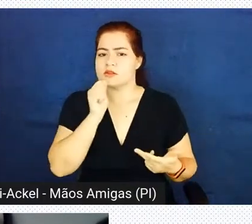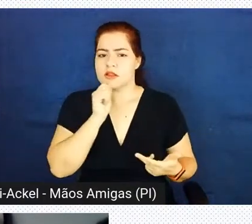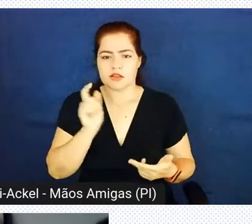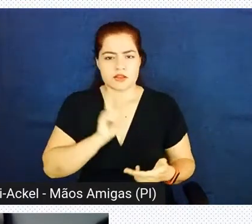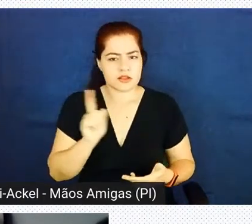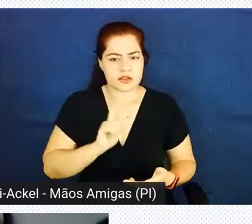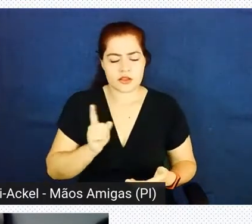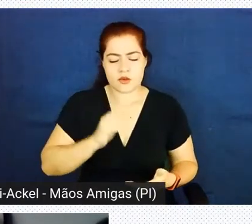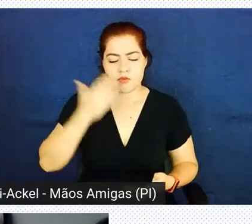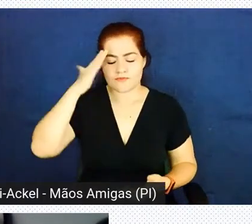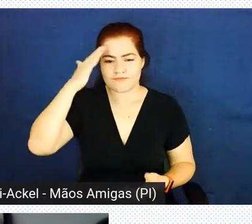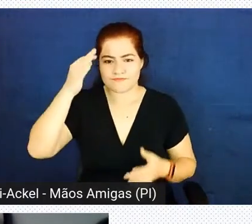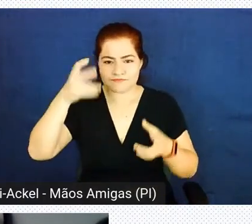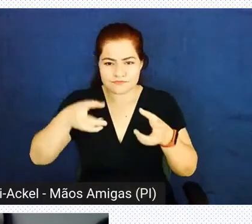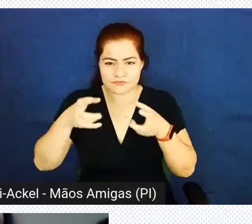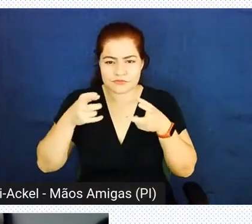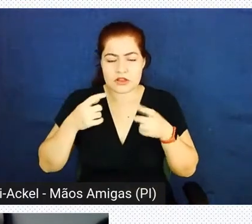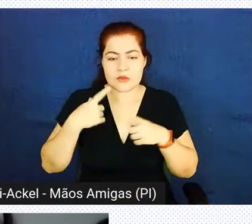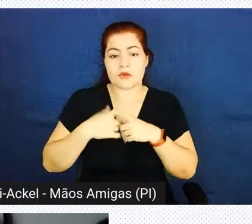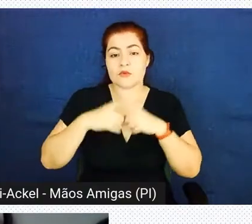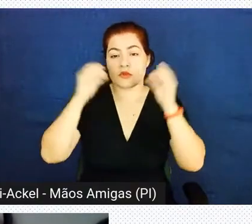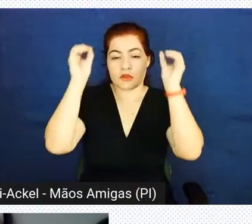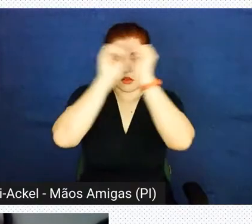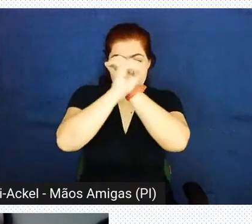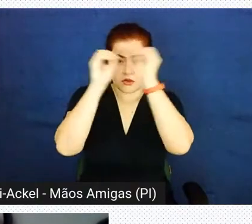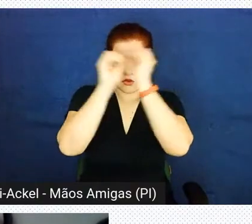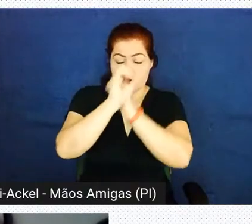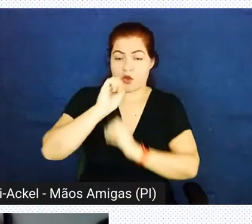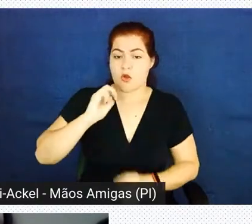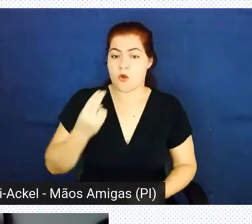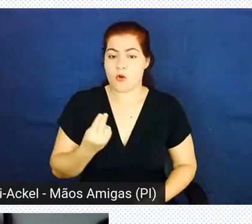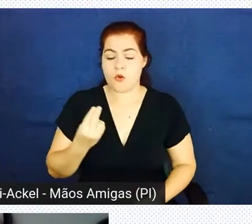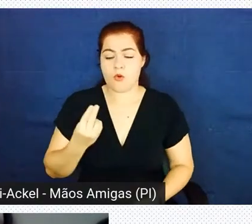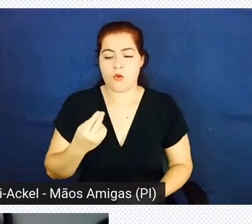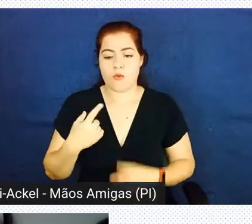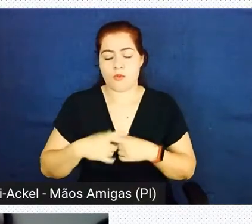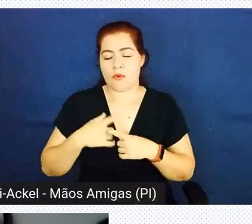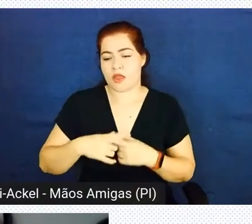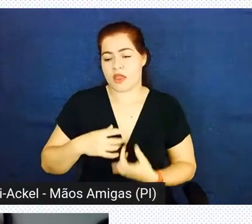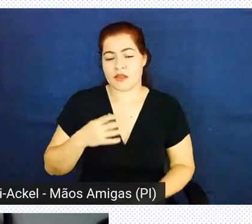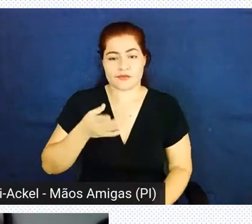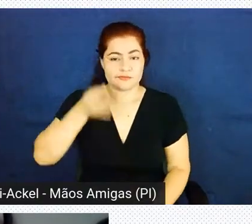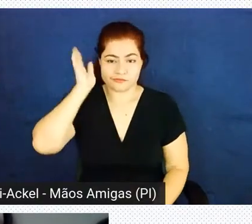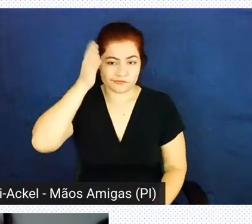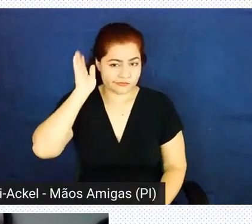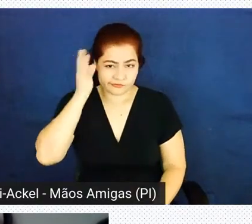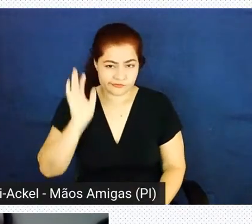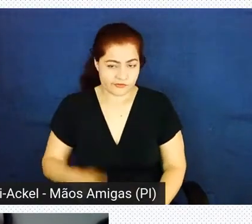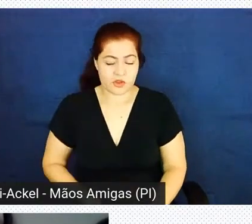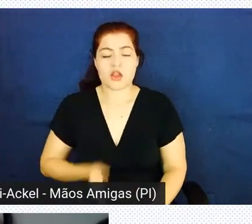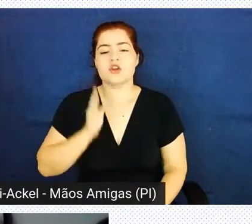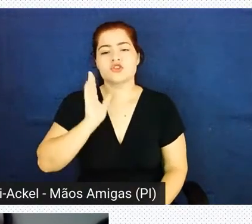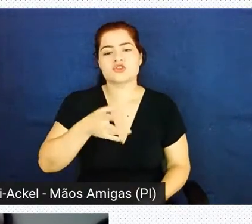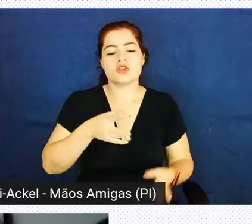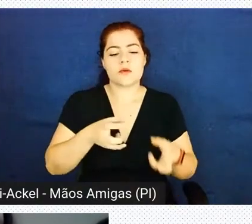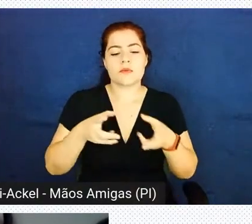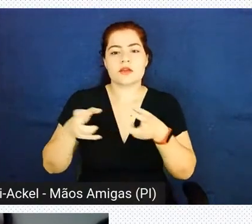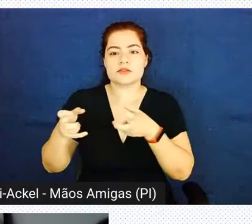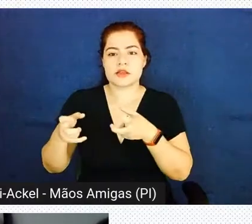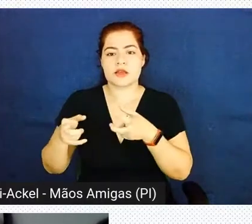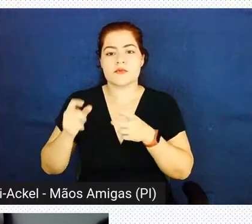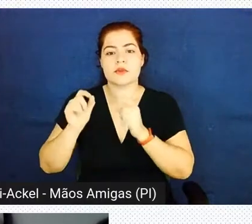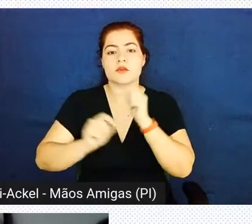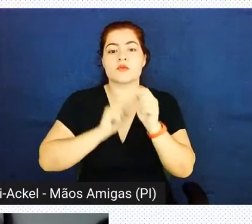conta por ignorância ou estupidez, já percebem que lhes